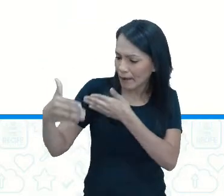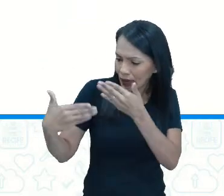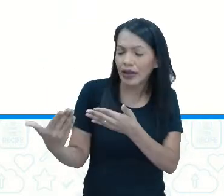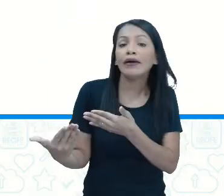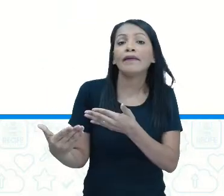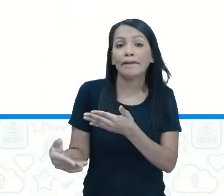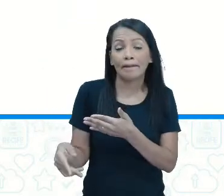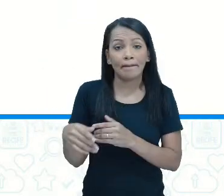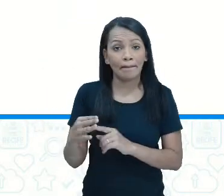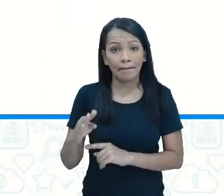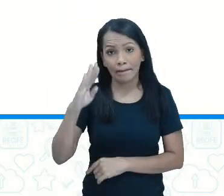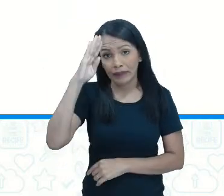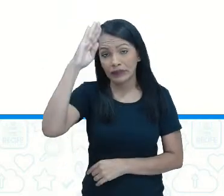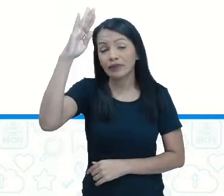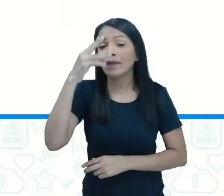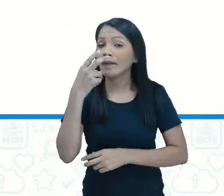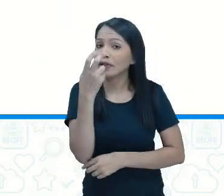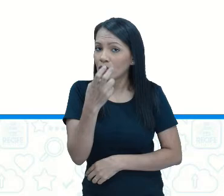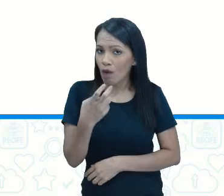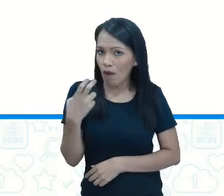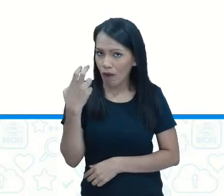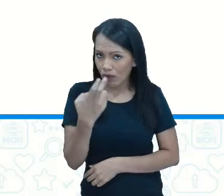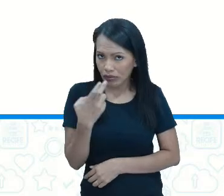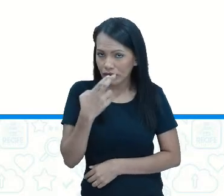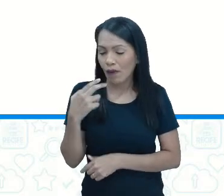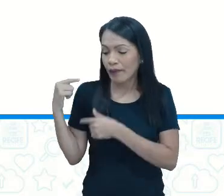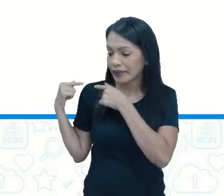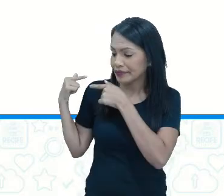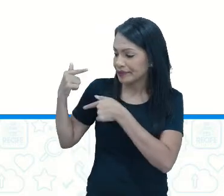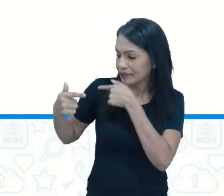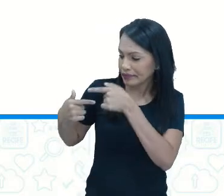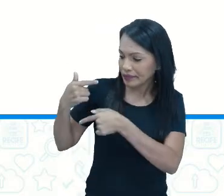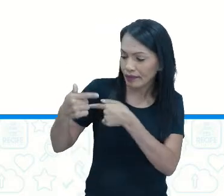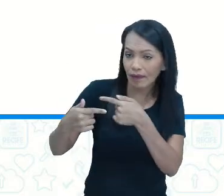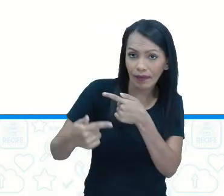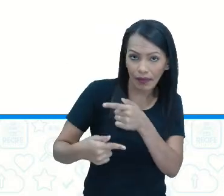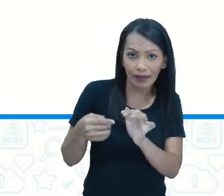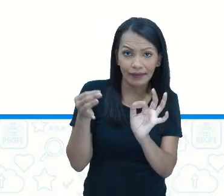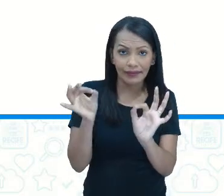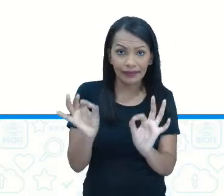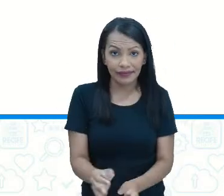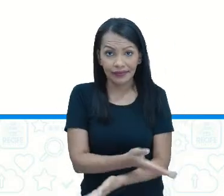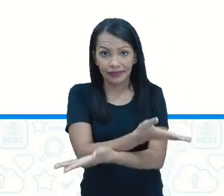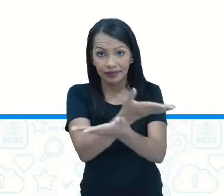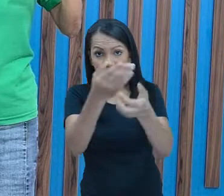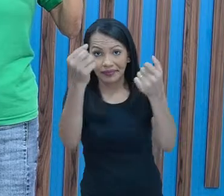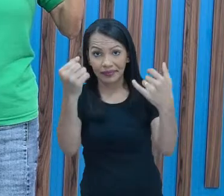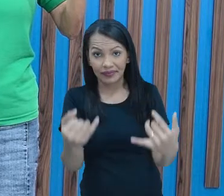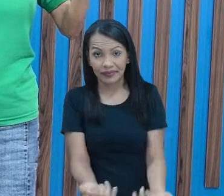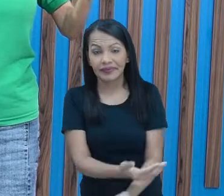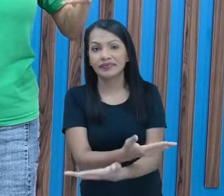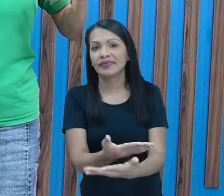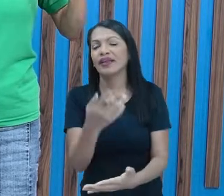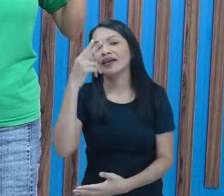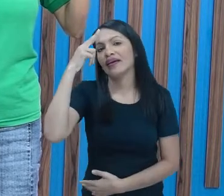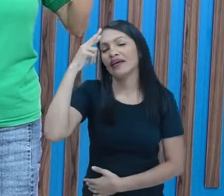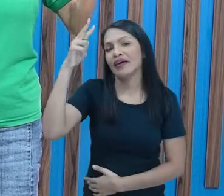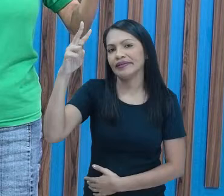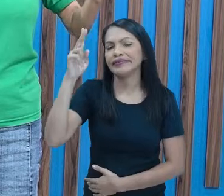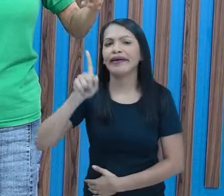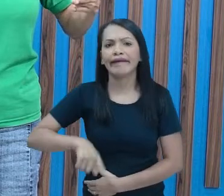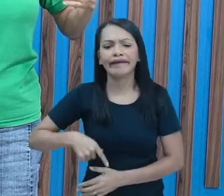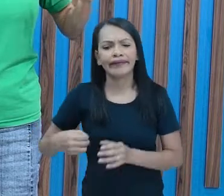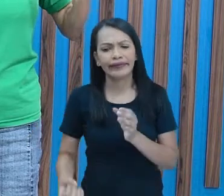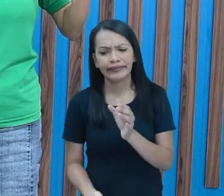principalmente de forma oral, de geração para geração, como eu falei para vocês. Então, essas histórias